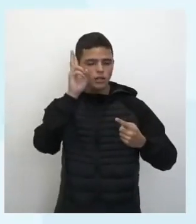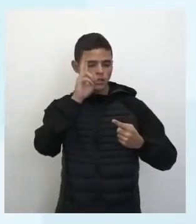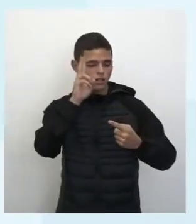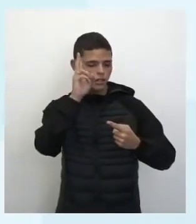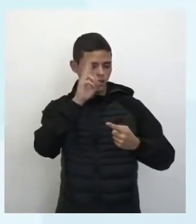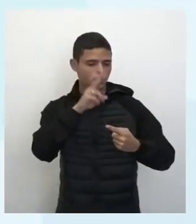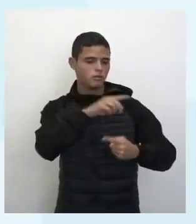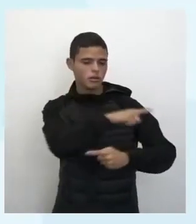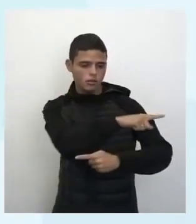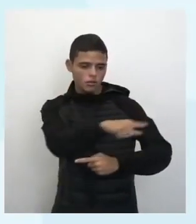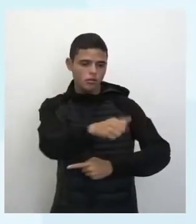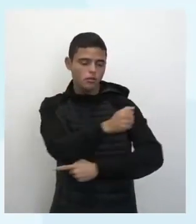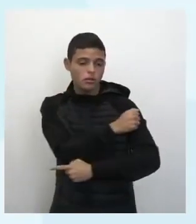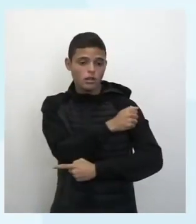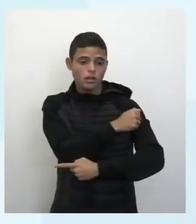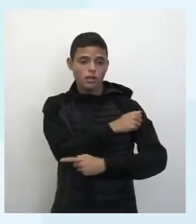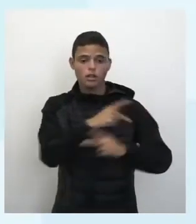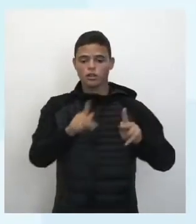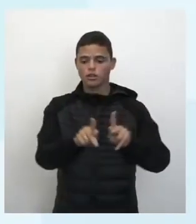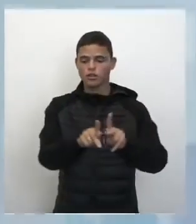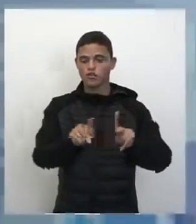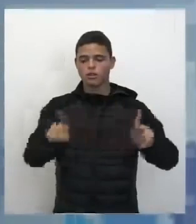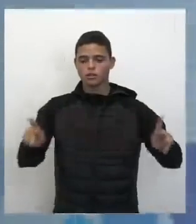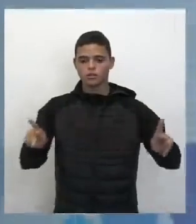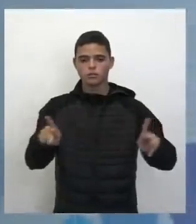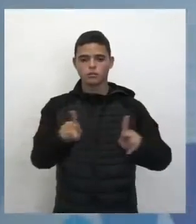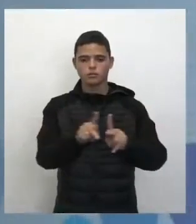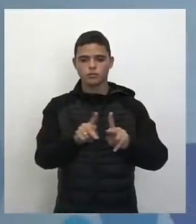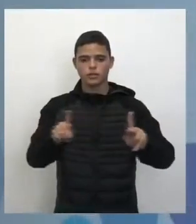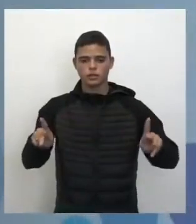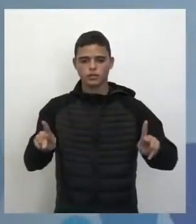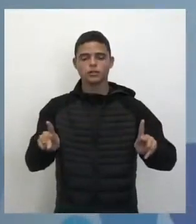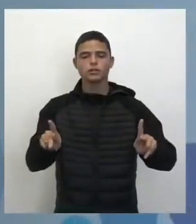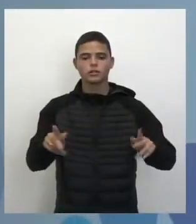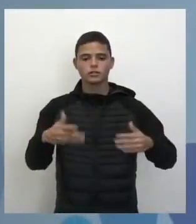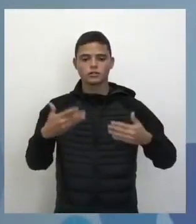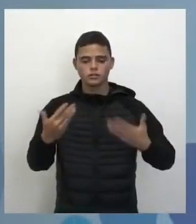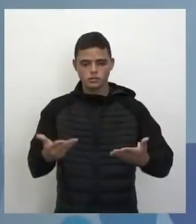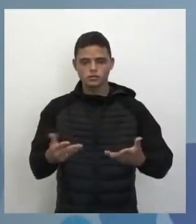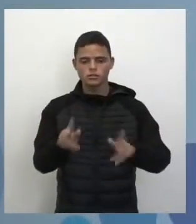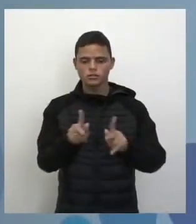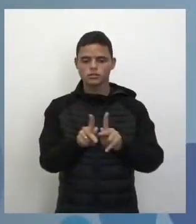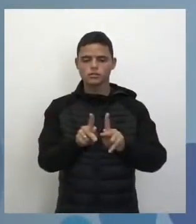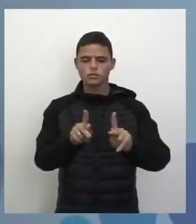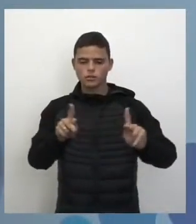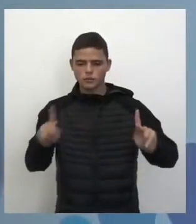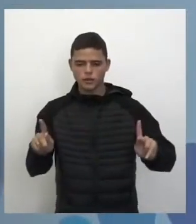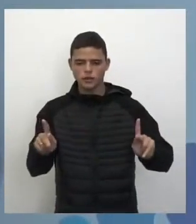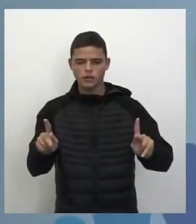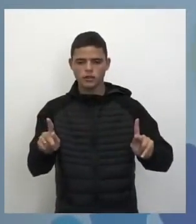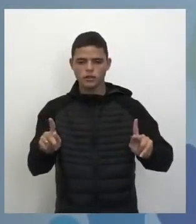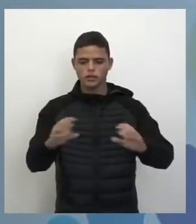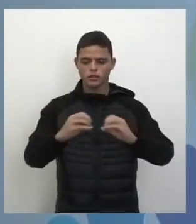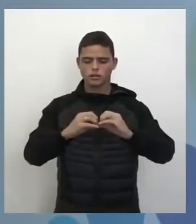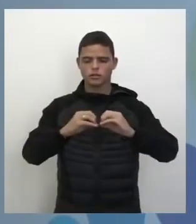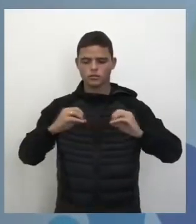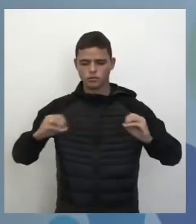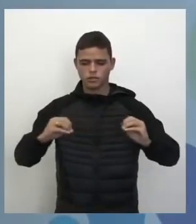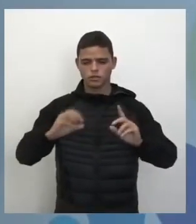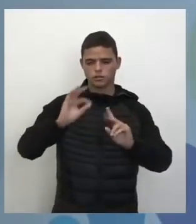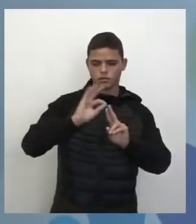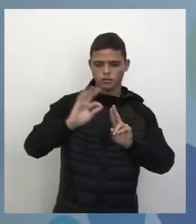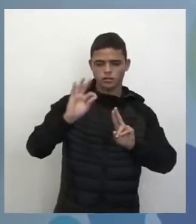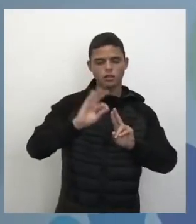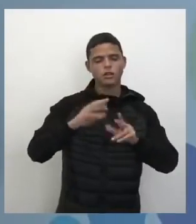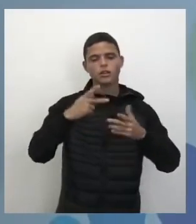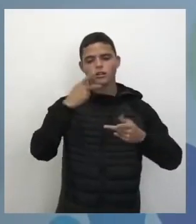que período, né? Aí, se quiser votar em mim agora, período é o seguinte, quando a gente fala em período na questão da oração, na questão sintática, a gente está